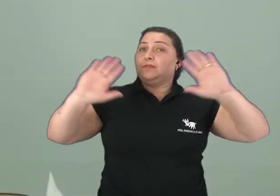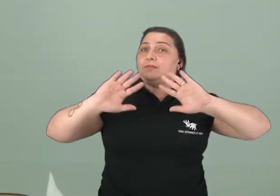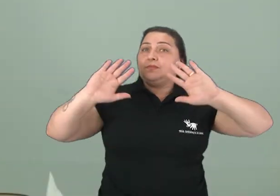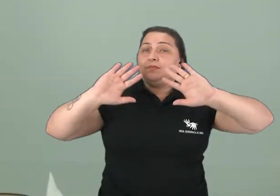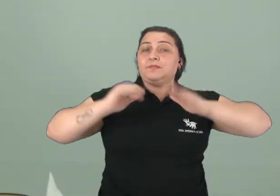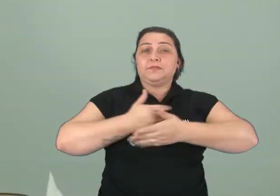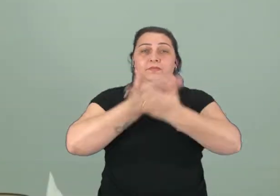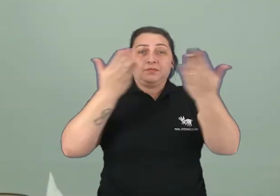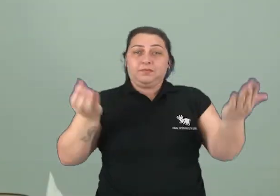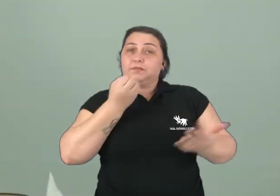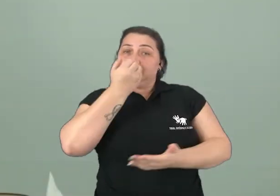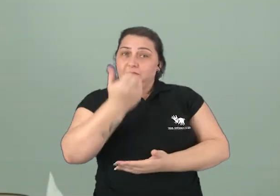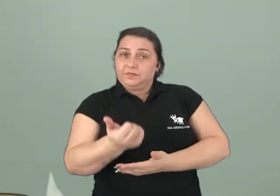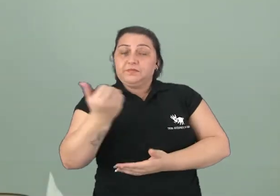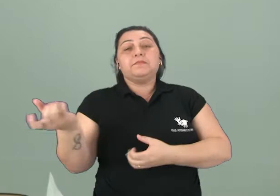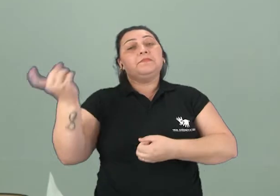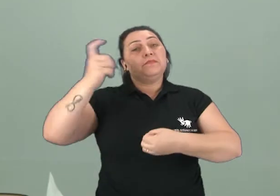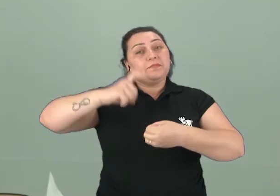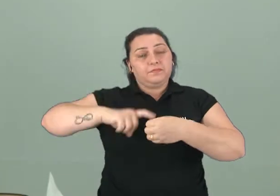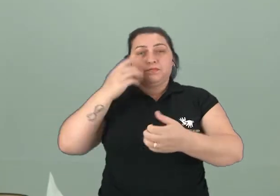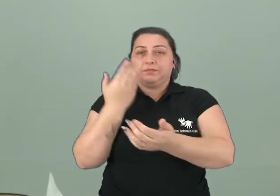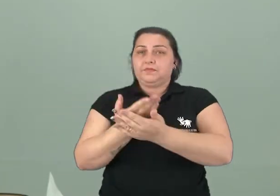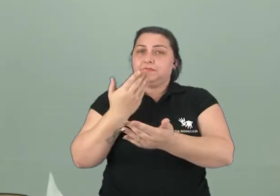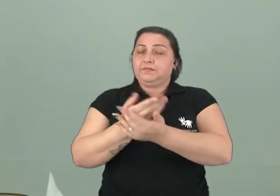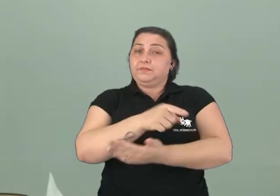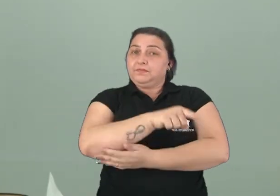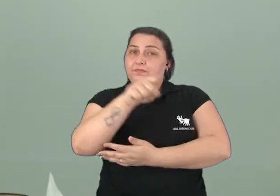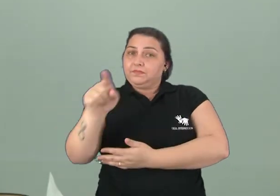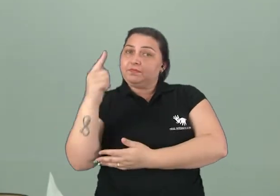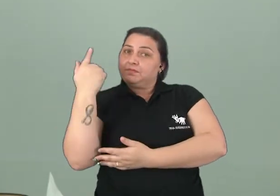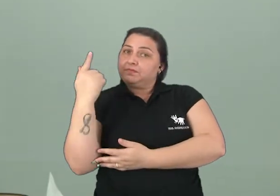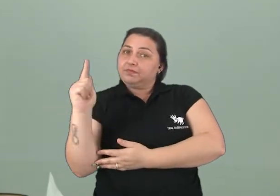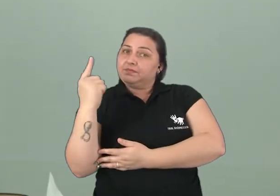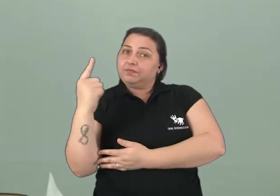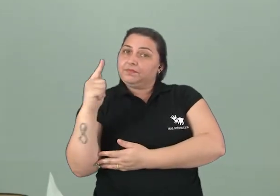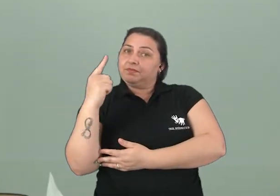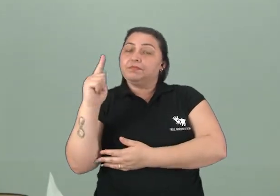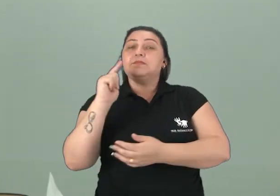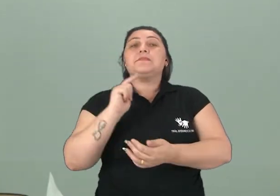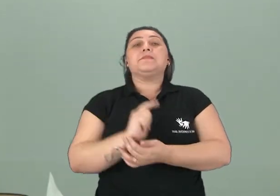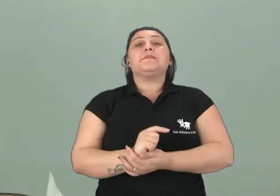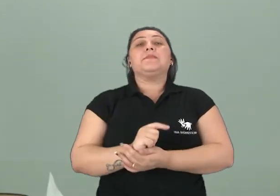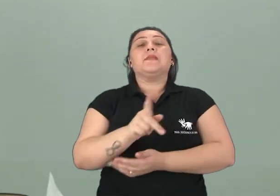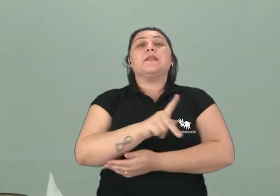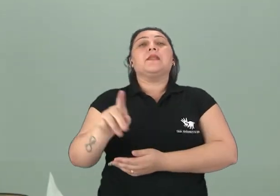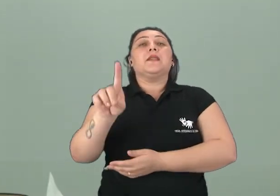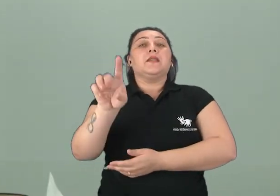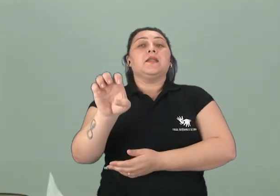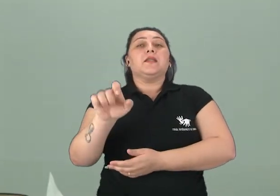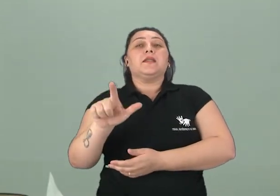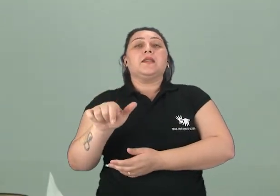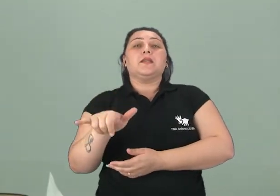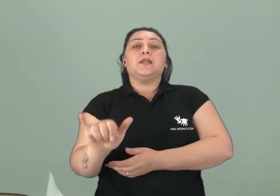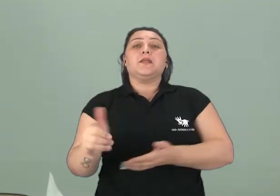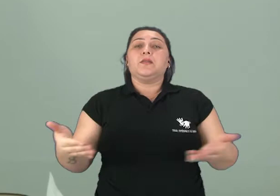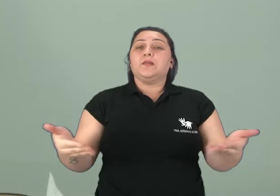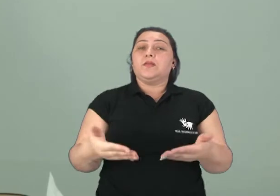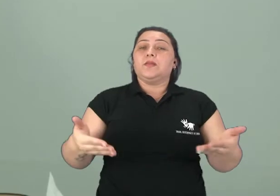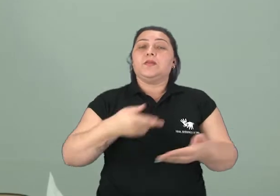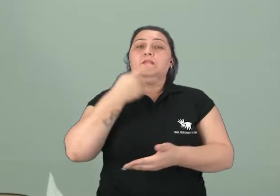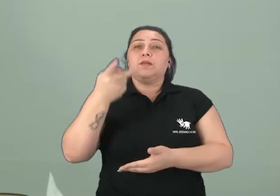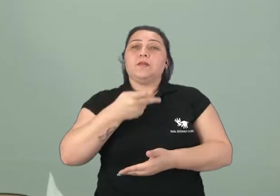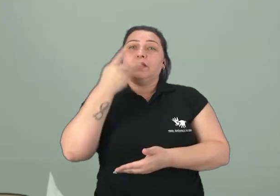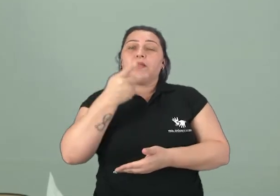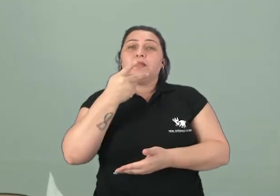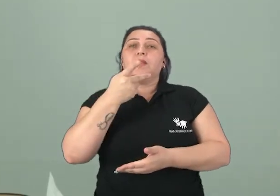Olá pessoal, tudo bem? Estou de volta para mais uma aula com vocês, a aula de Geografia. Sou a professora Deli e hoje vamos falar